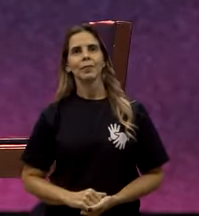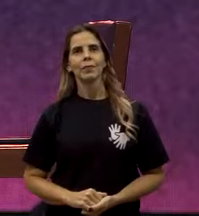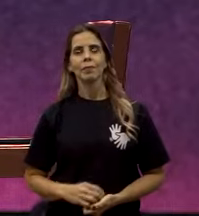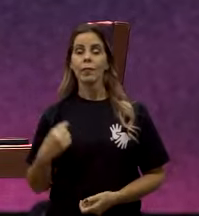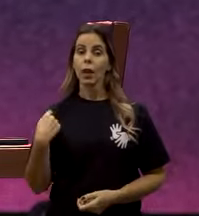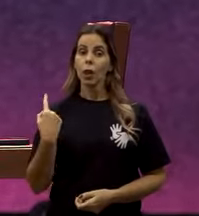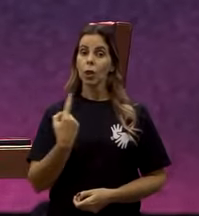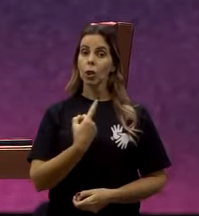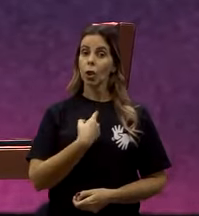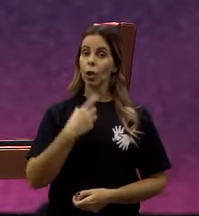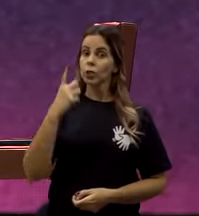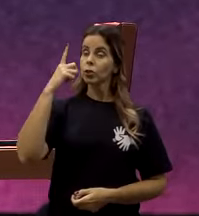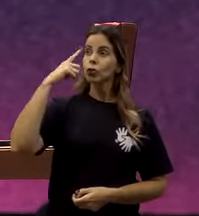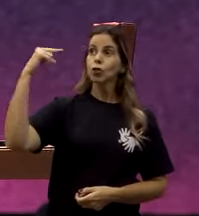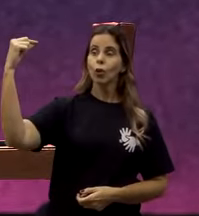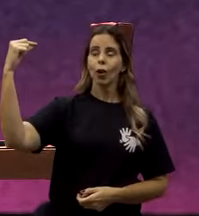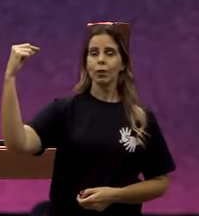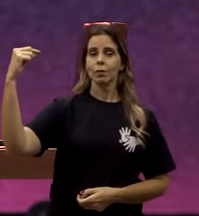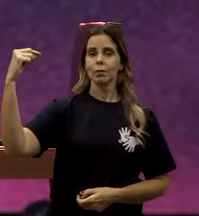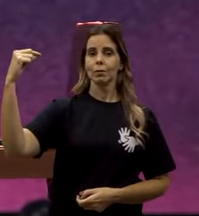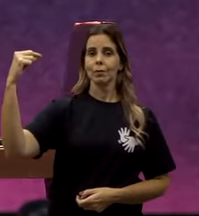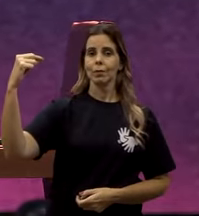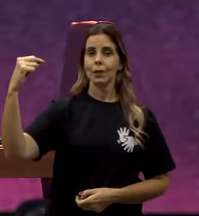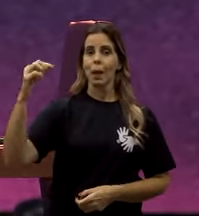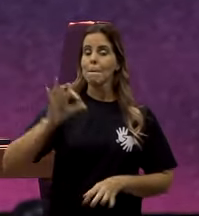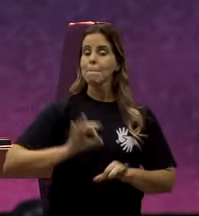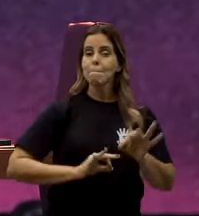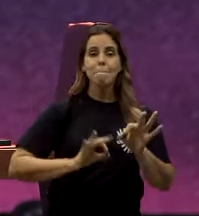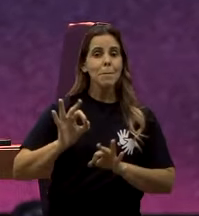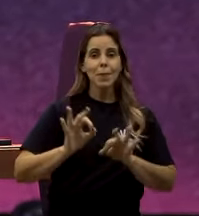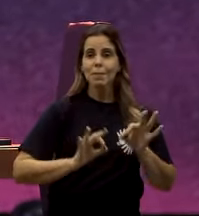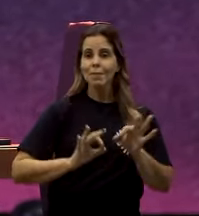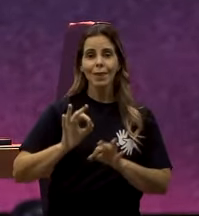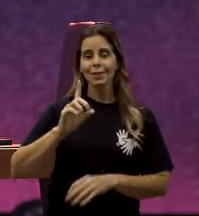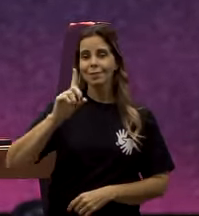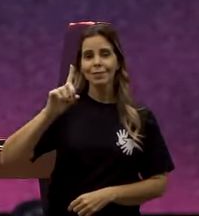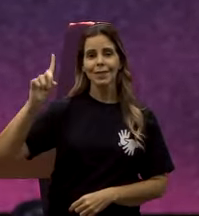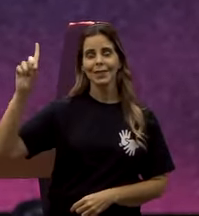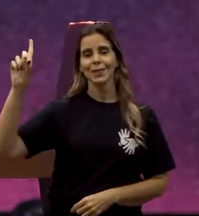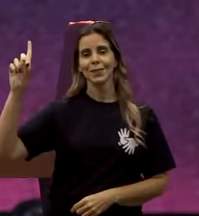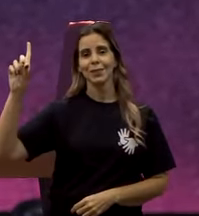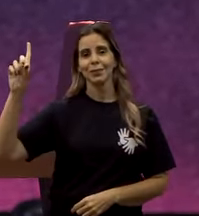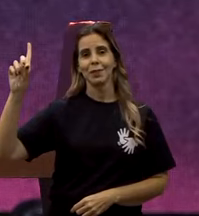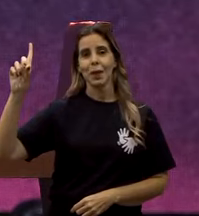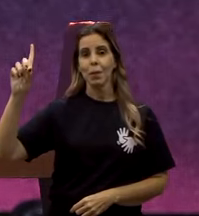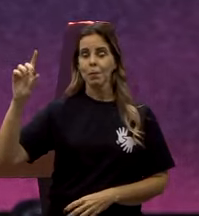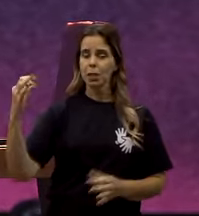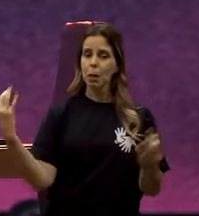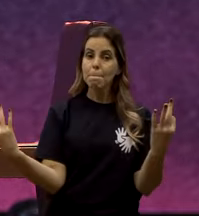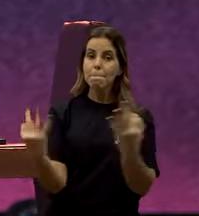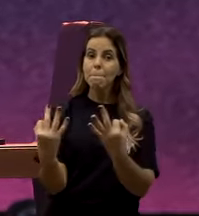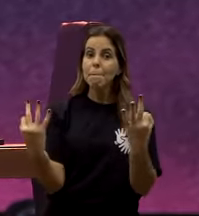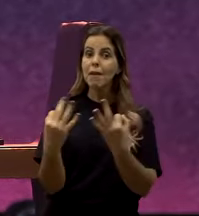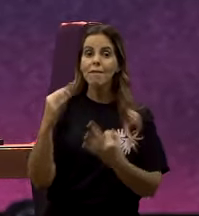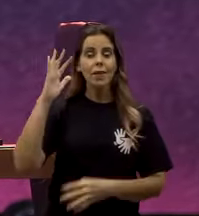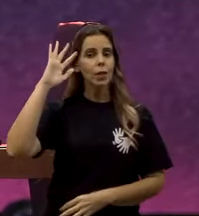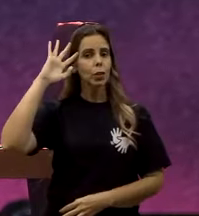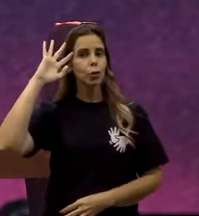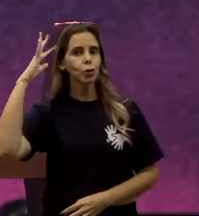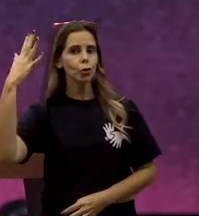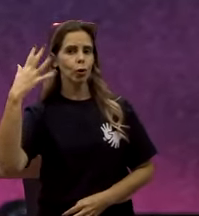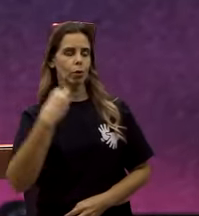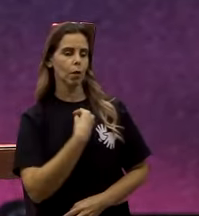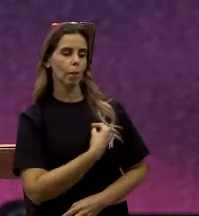nós fomos escolhidos qualificados por Deus para sermos a perfeita solução na vida de alguém